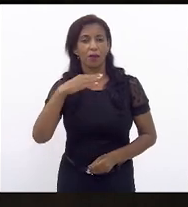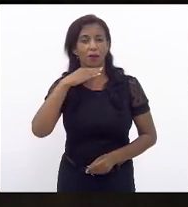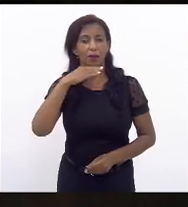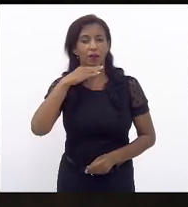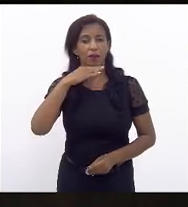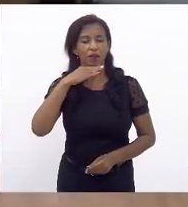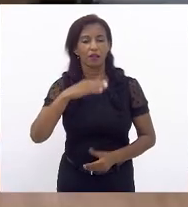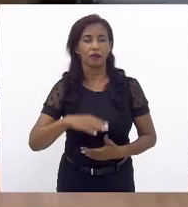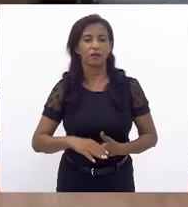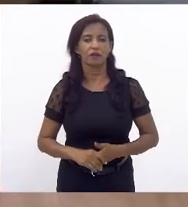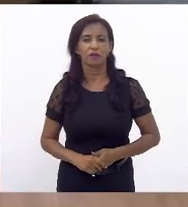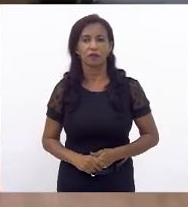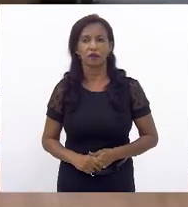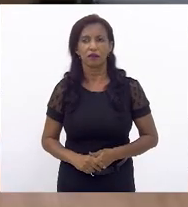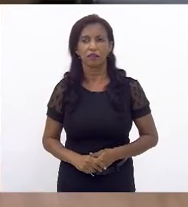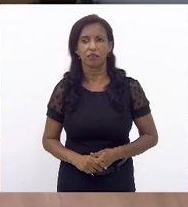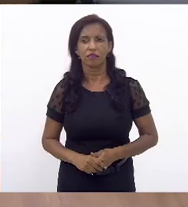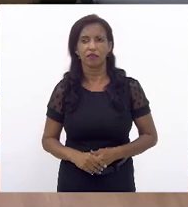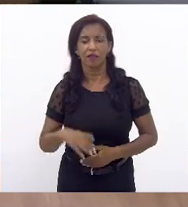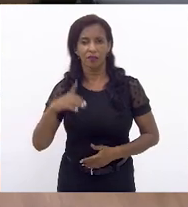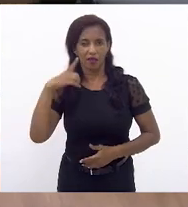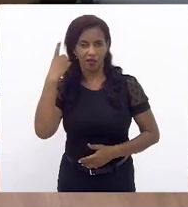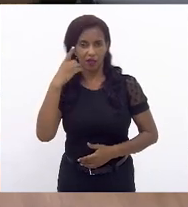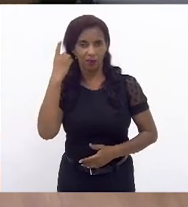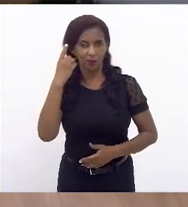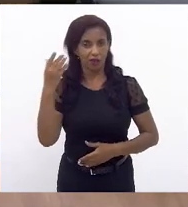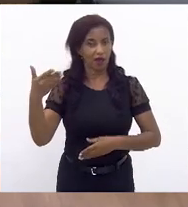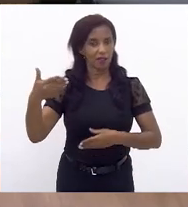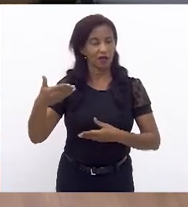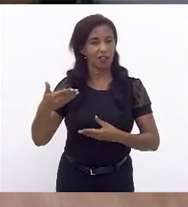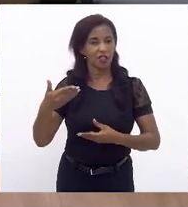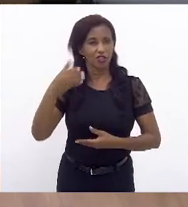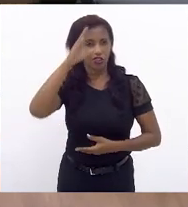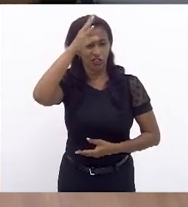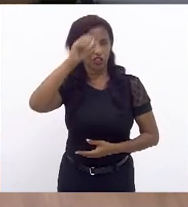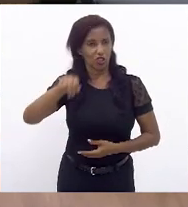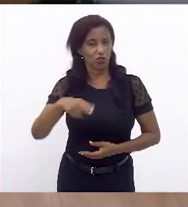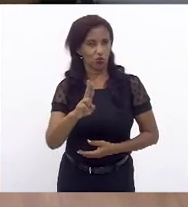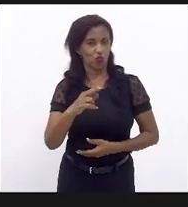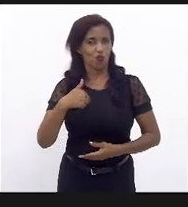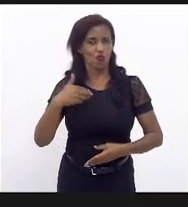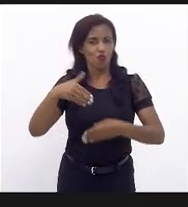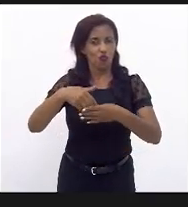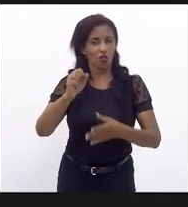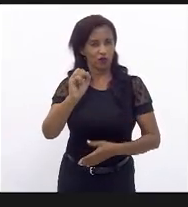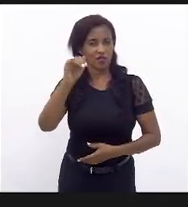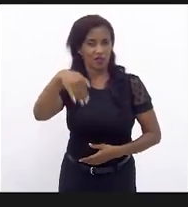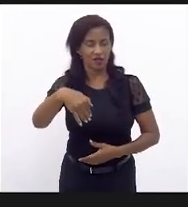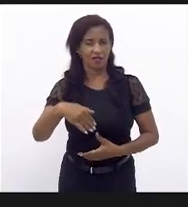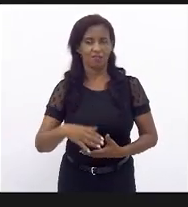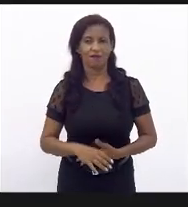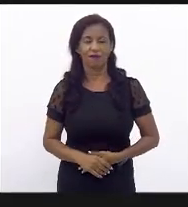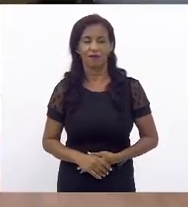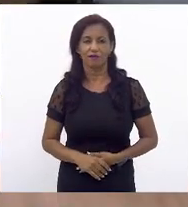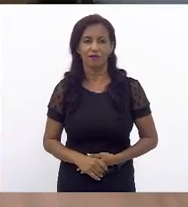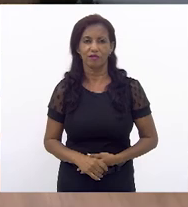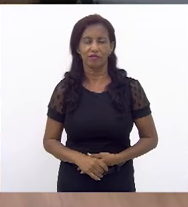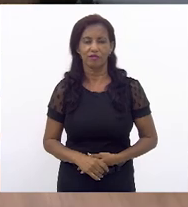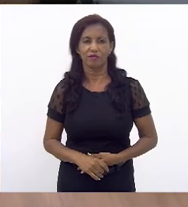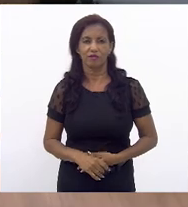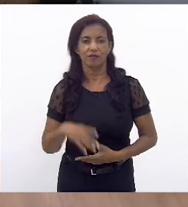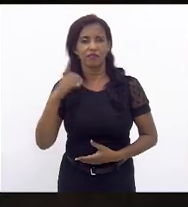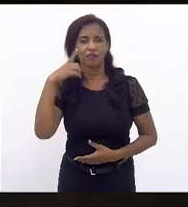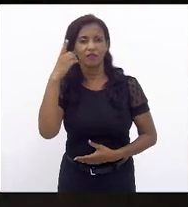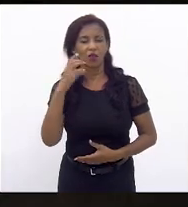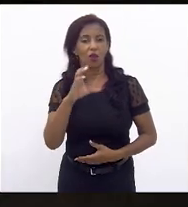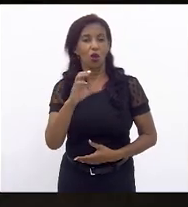Mangueira. Deputado Chiquinho Deputada da Mangueira. Tiago, vote sim. Vota sim o deputado Chiquinho da Mangueira.